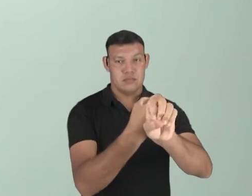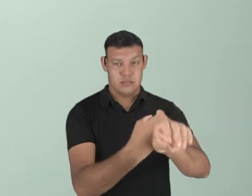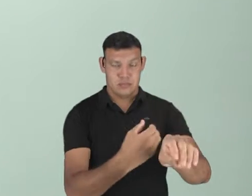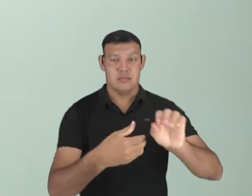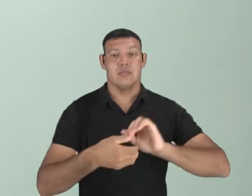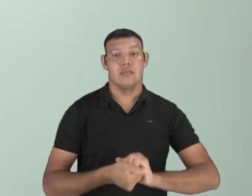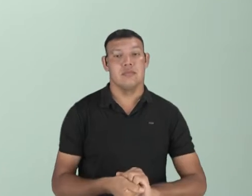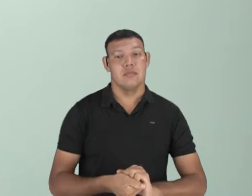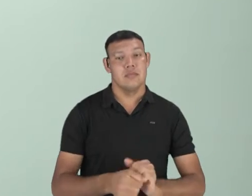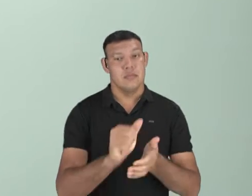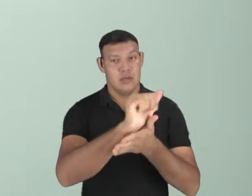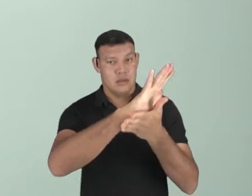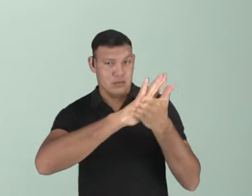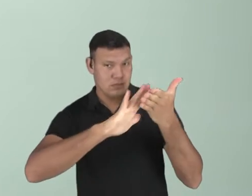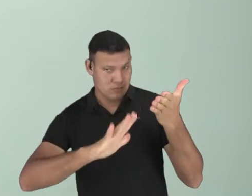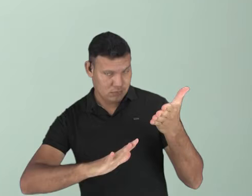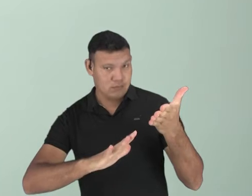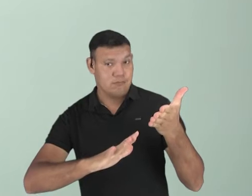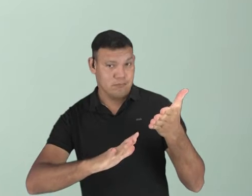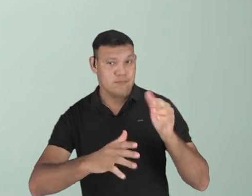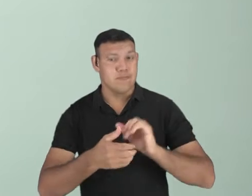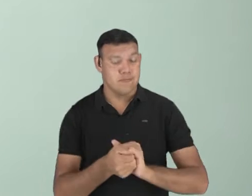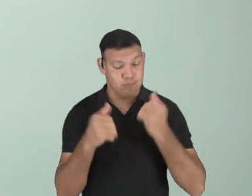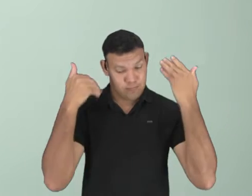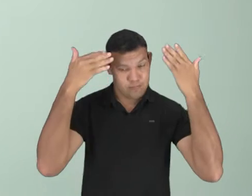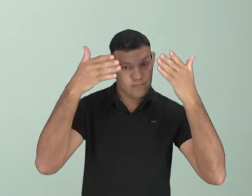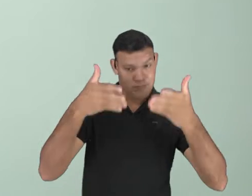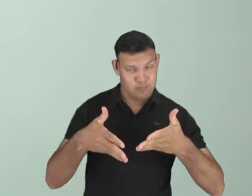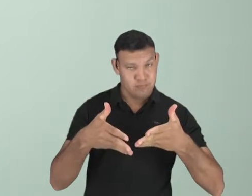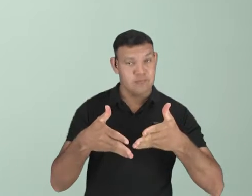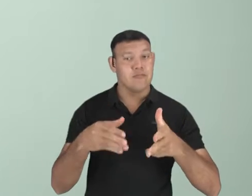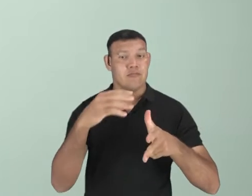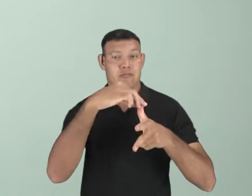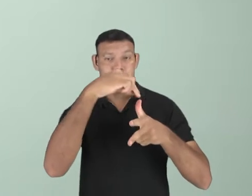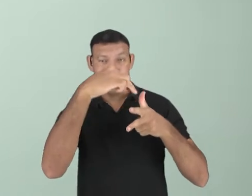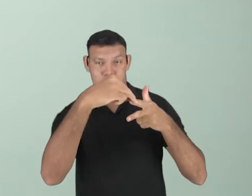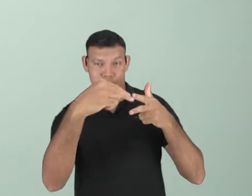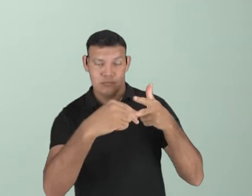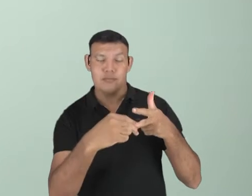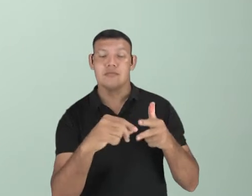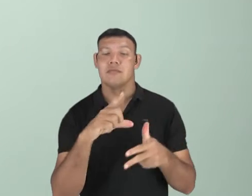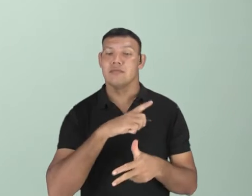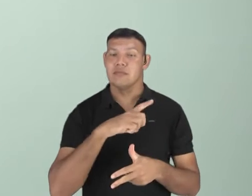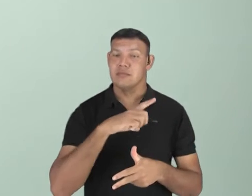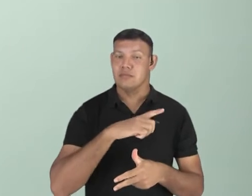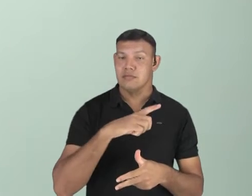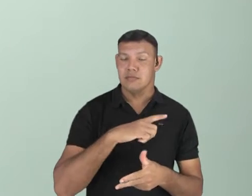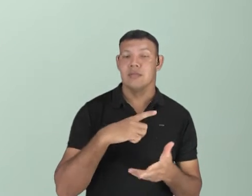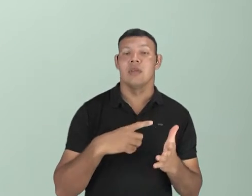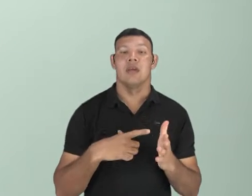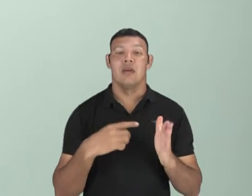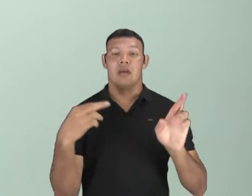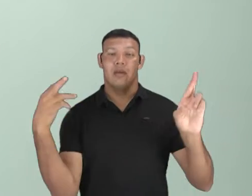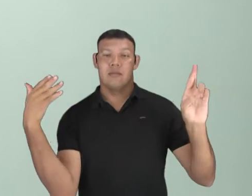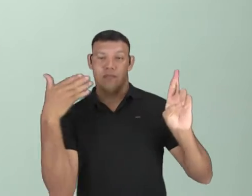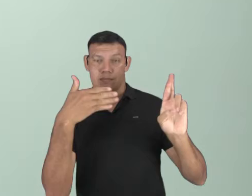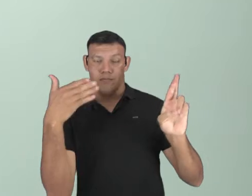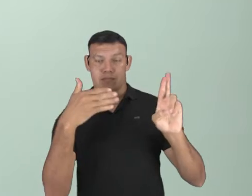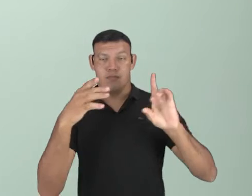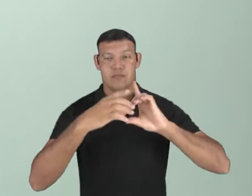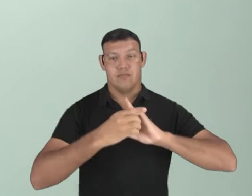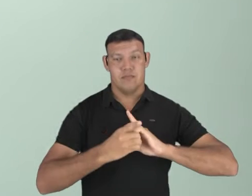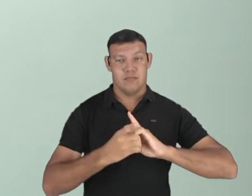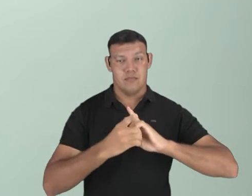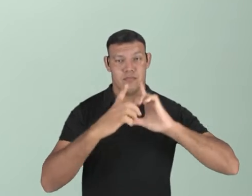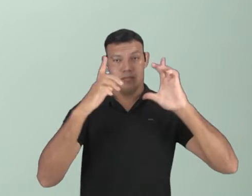o nosso exercitando voltado ao Enem, nós iremos tratar a respeito da